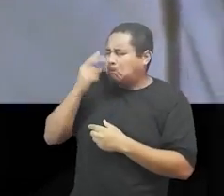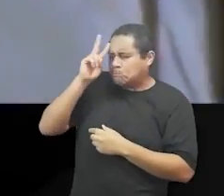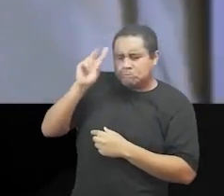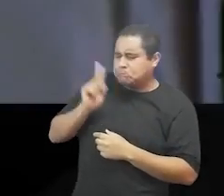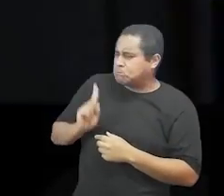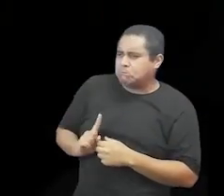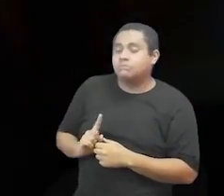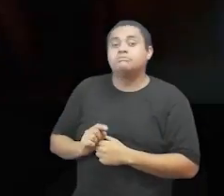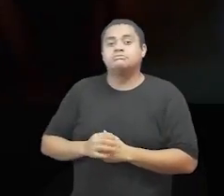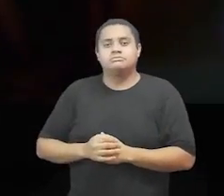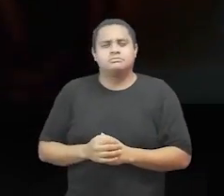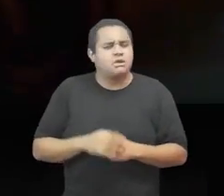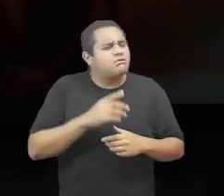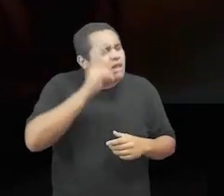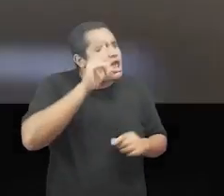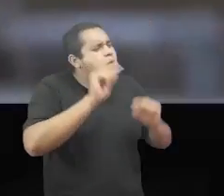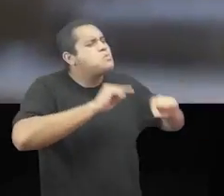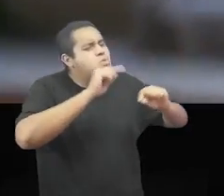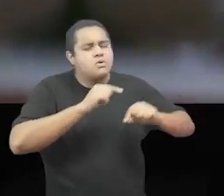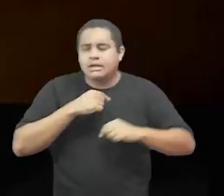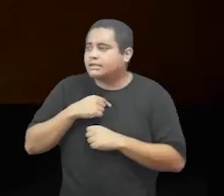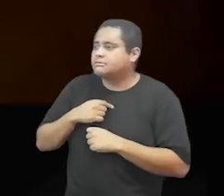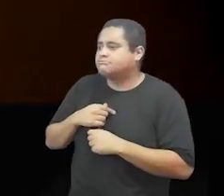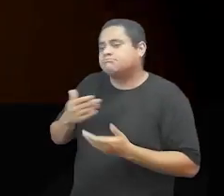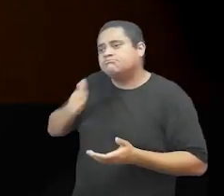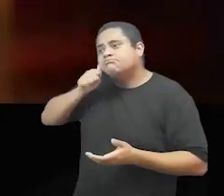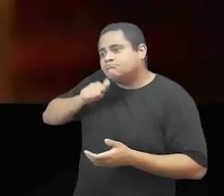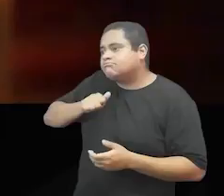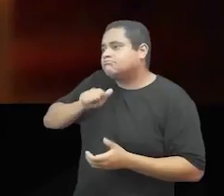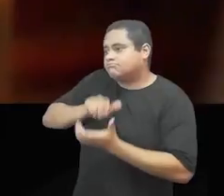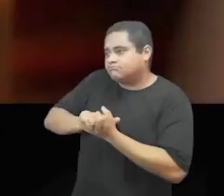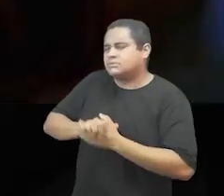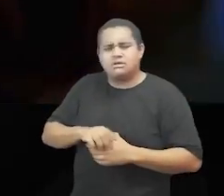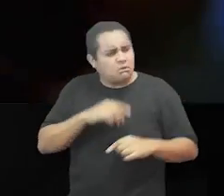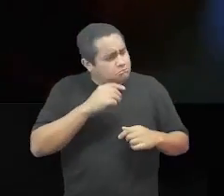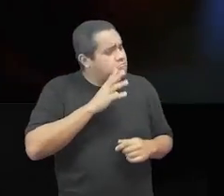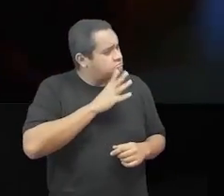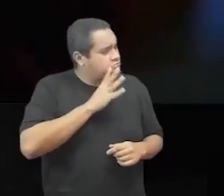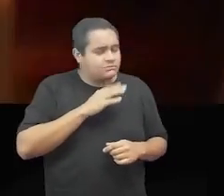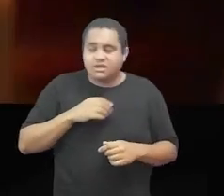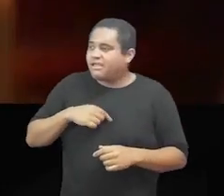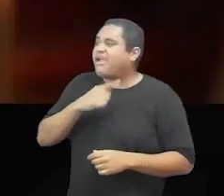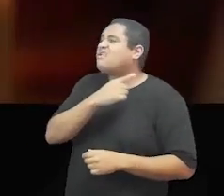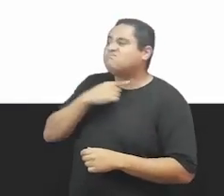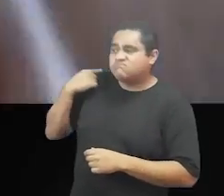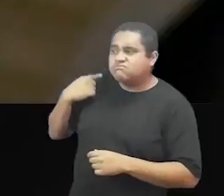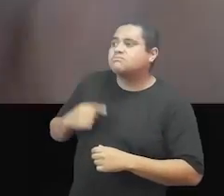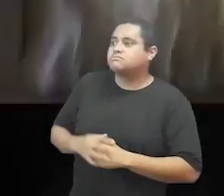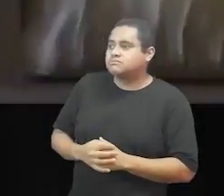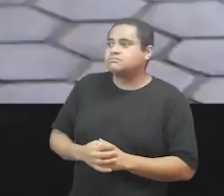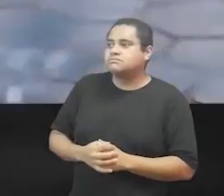I'm not going to remember this conversation. What's the last thing that you do remember? My wife. That's sweet.